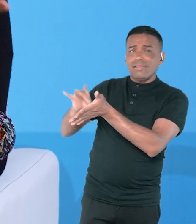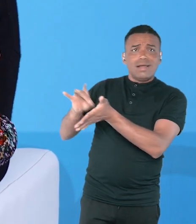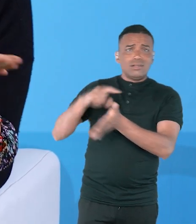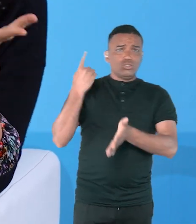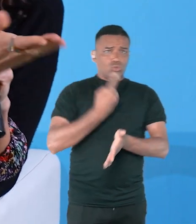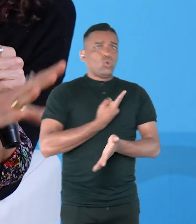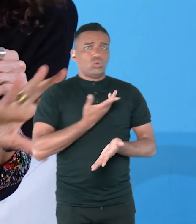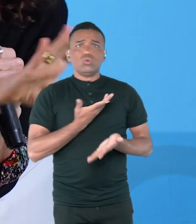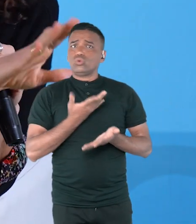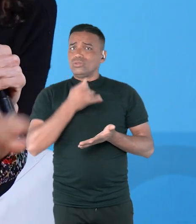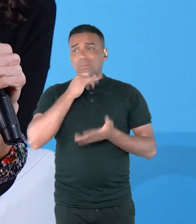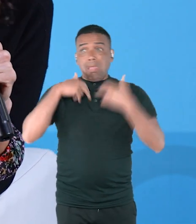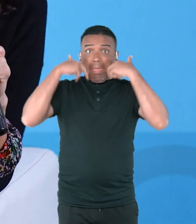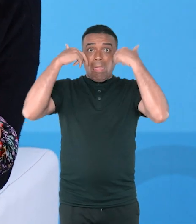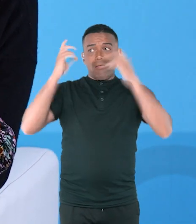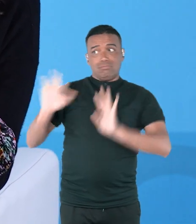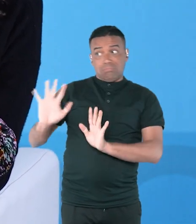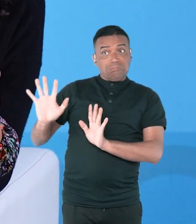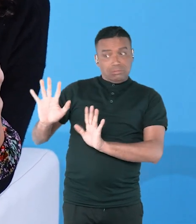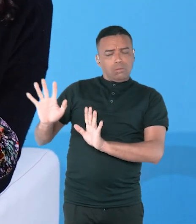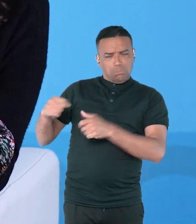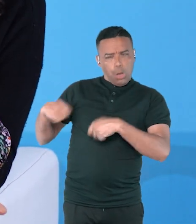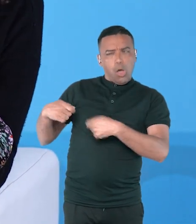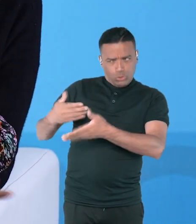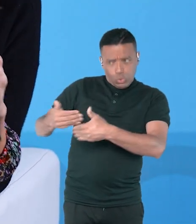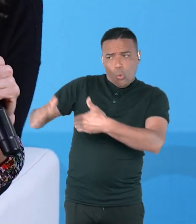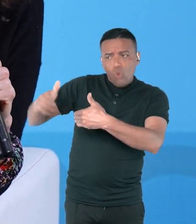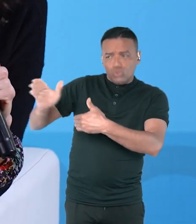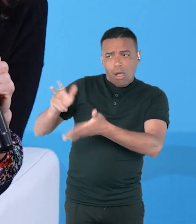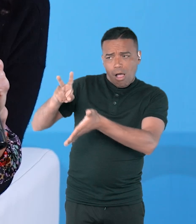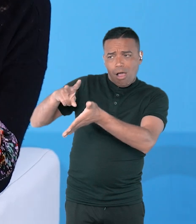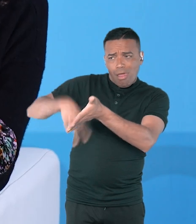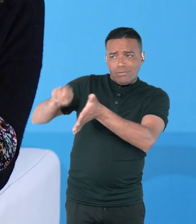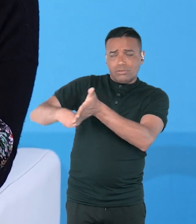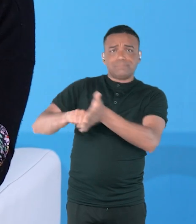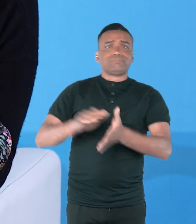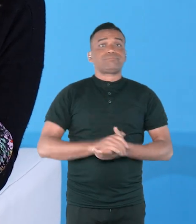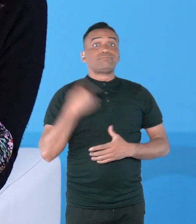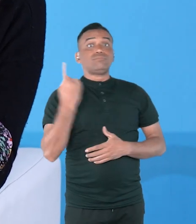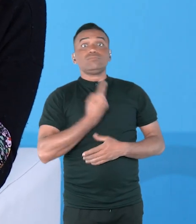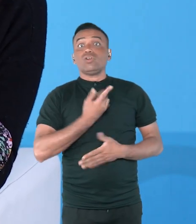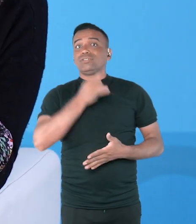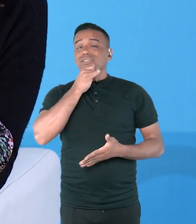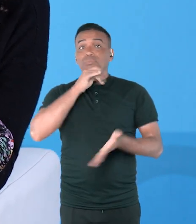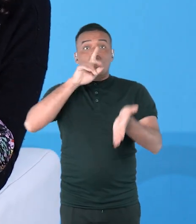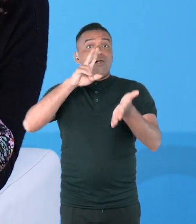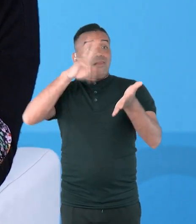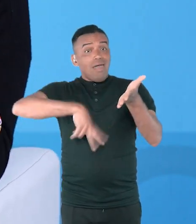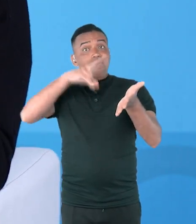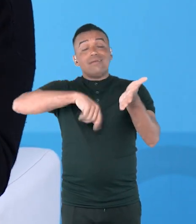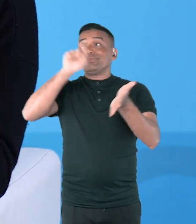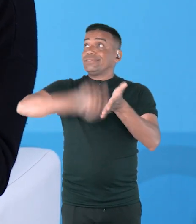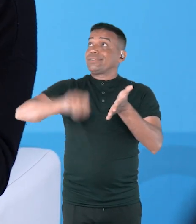acontece? Não, mas é verdade, estamos todos assim, não se constranja, não foi para constranger. Está todo mundo assim, a gente está lendo